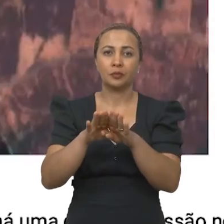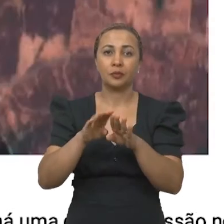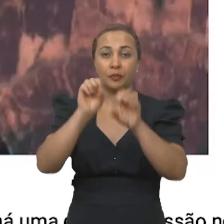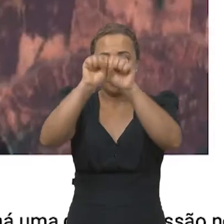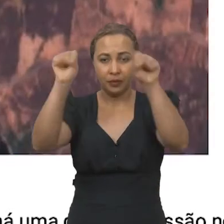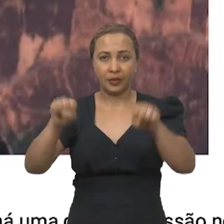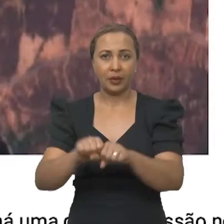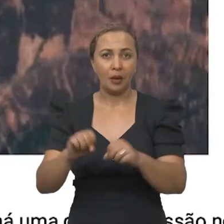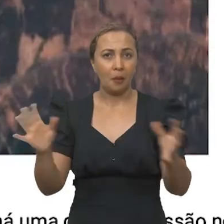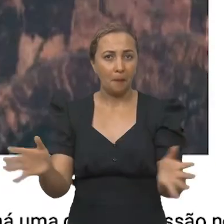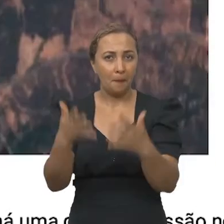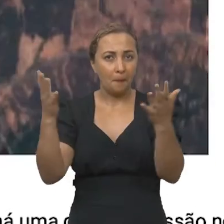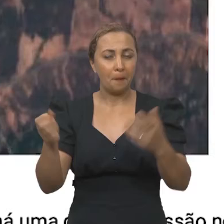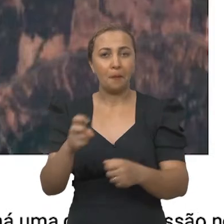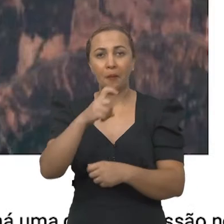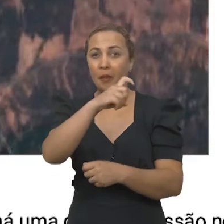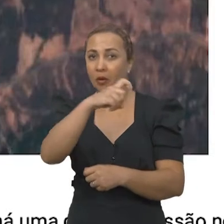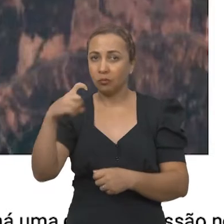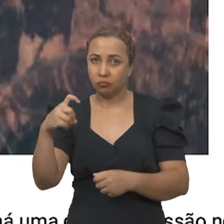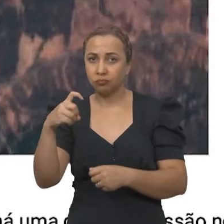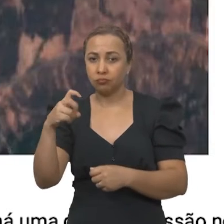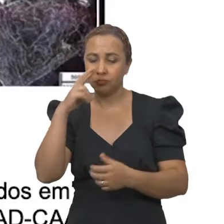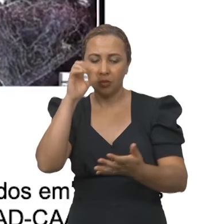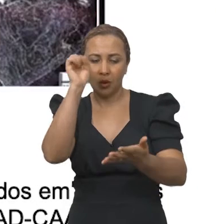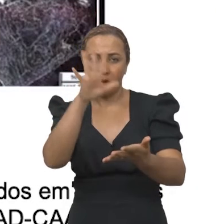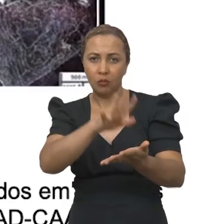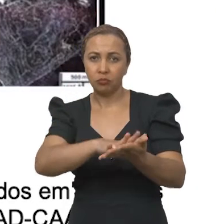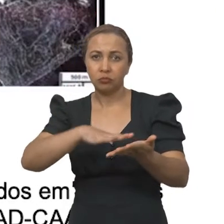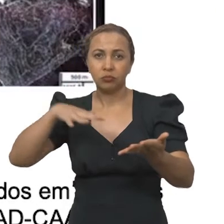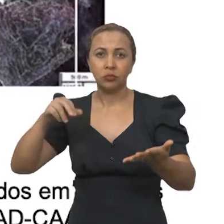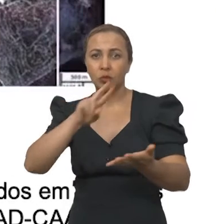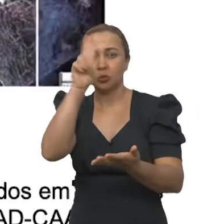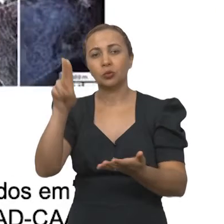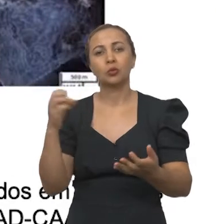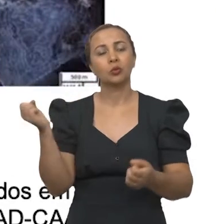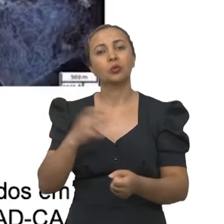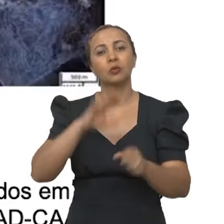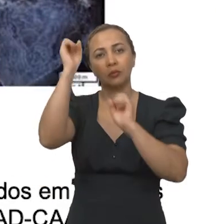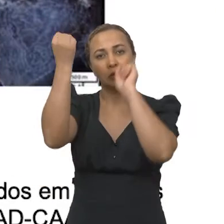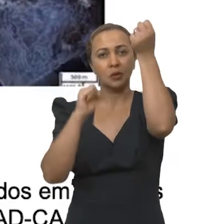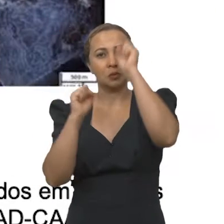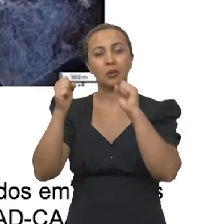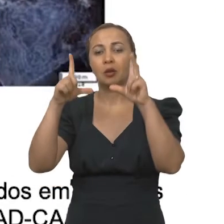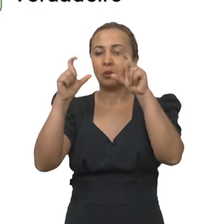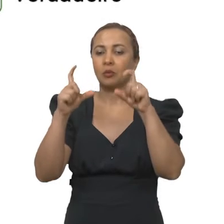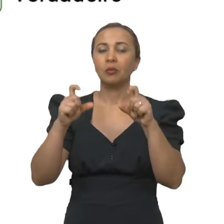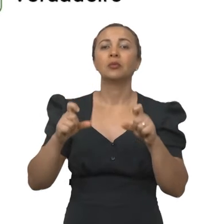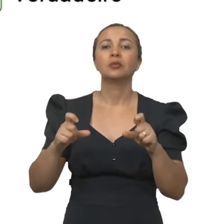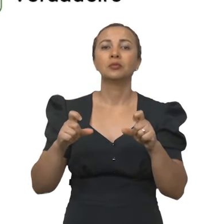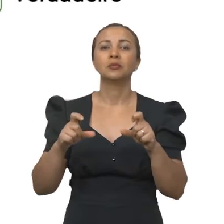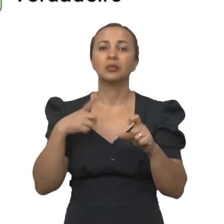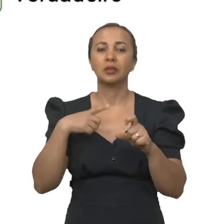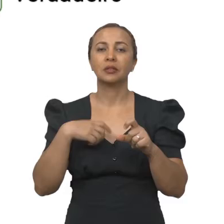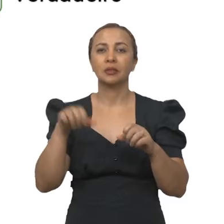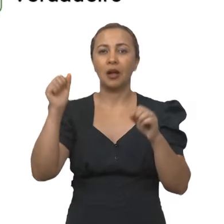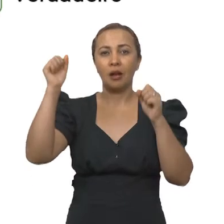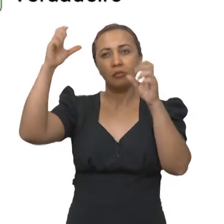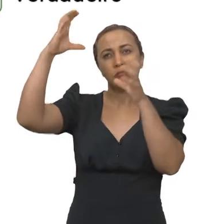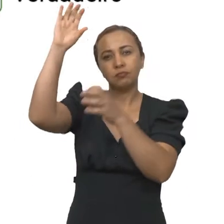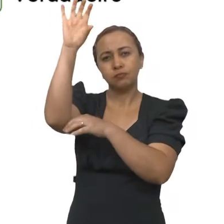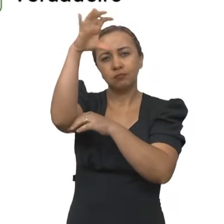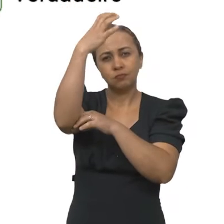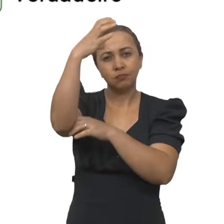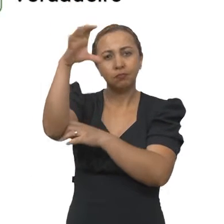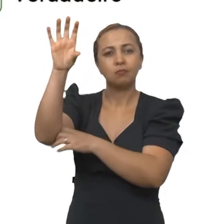o sistema que promove o raio-x do desmatamento utiliza modernos equipamentos com imagens geradas pela